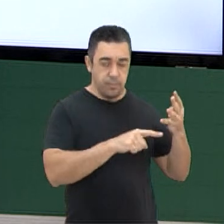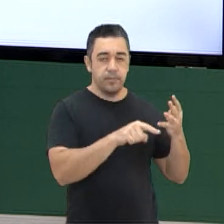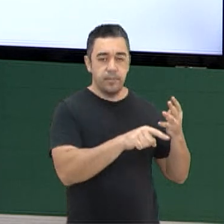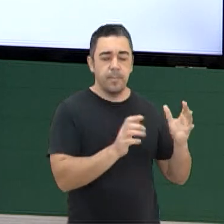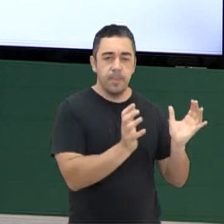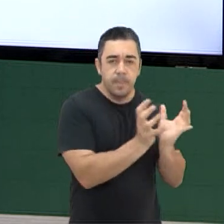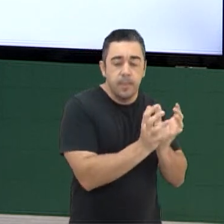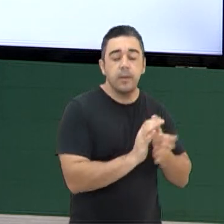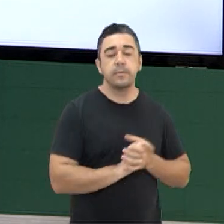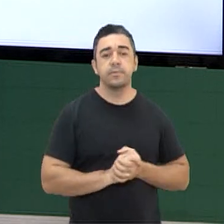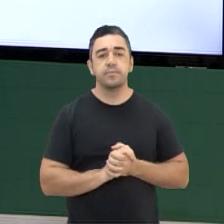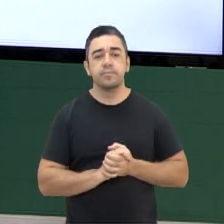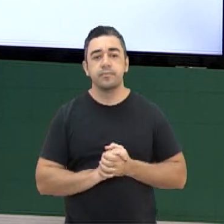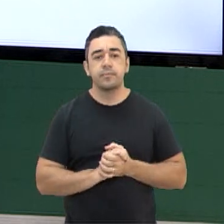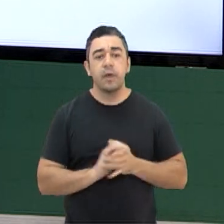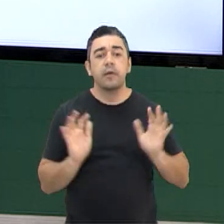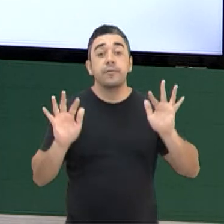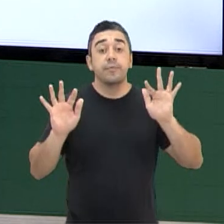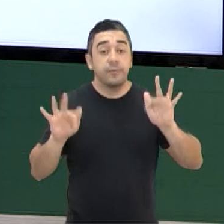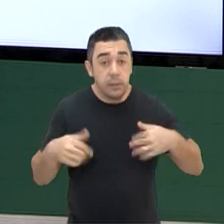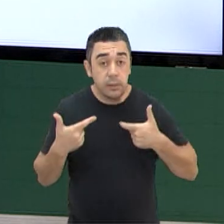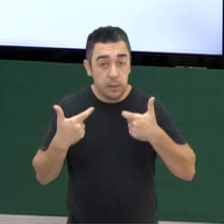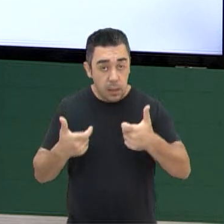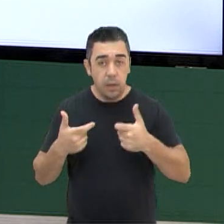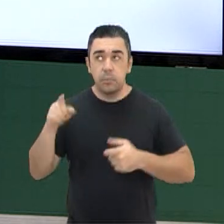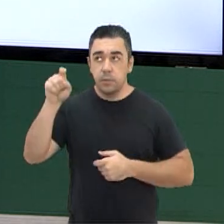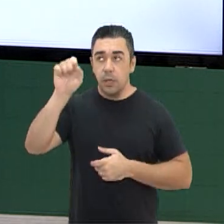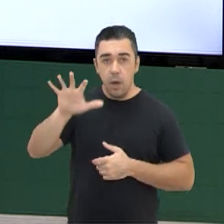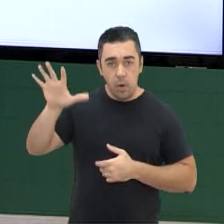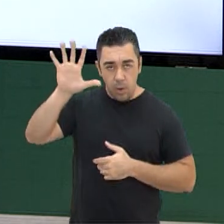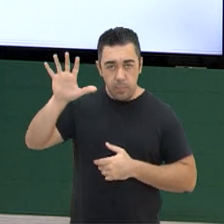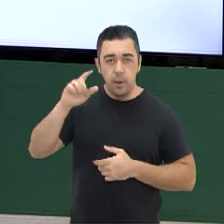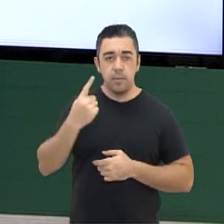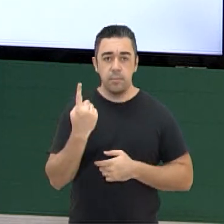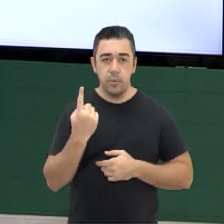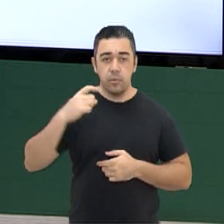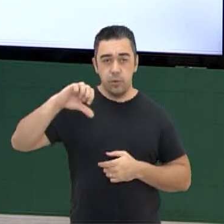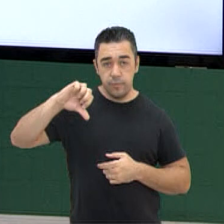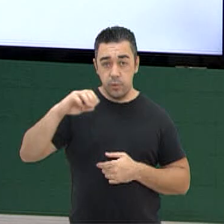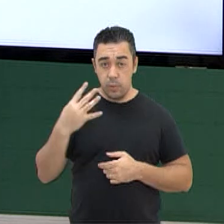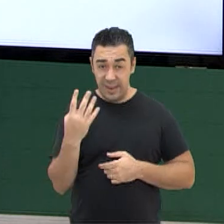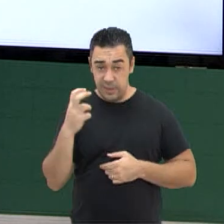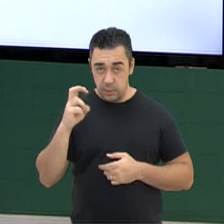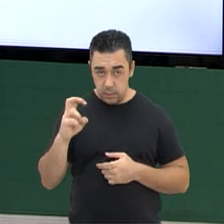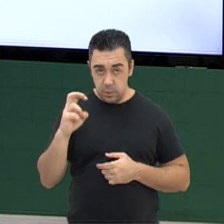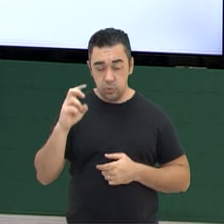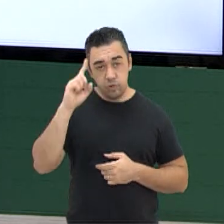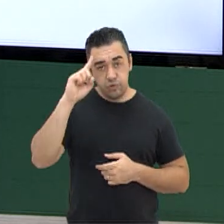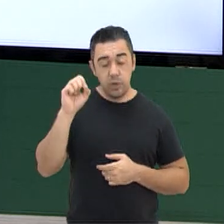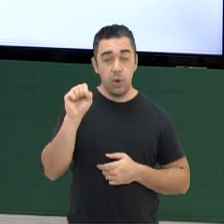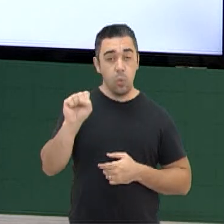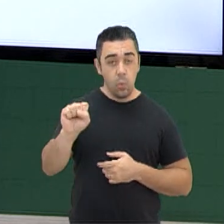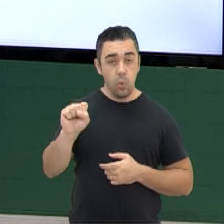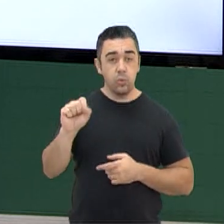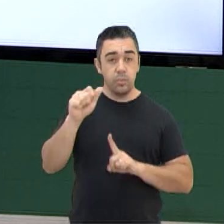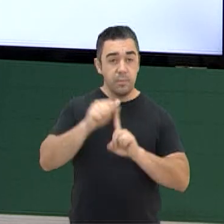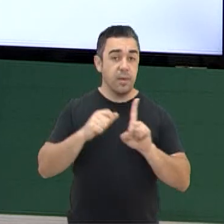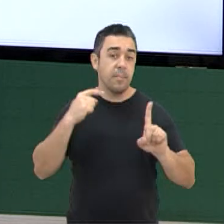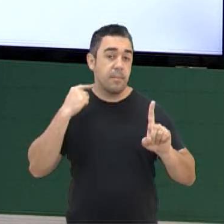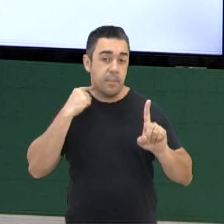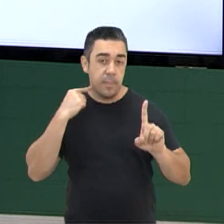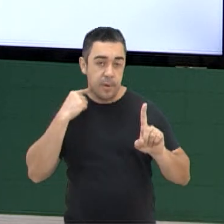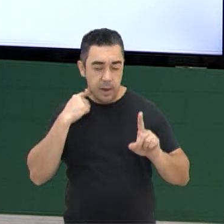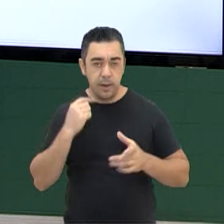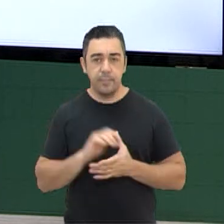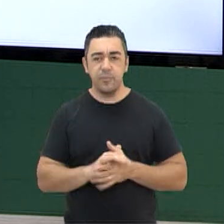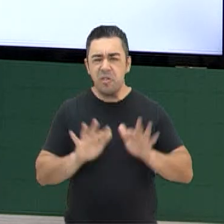conflito terminou, teve fim na Europa em 1945, no dia 8 de maio, e o seu